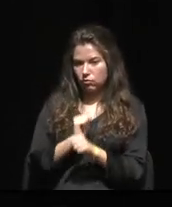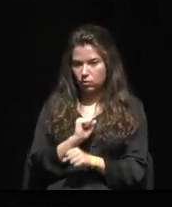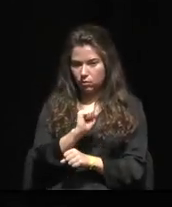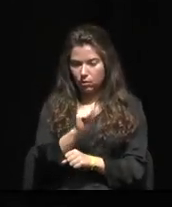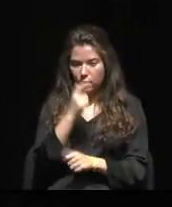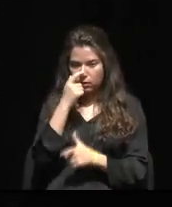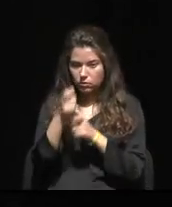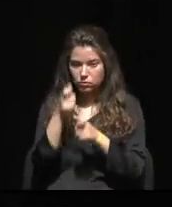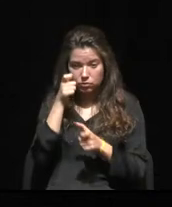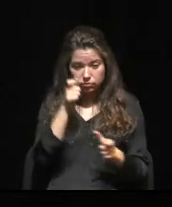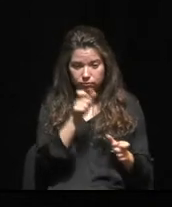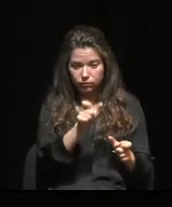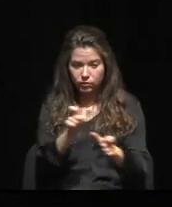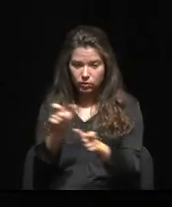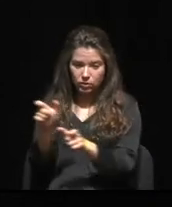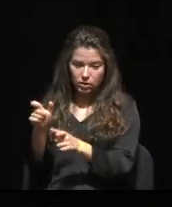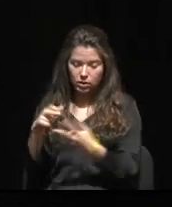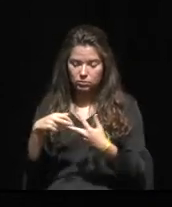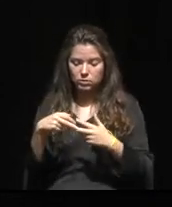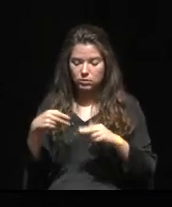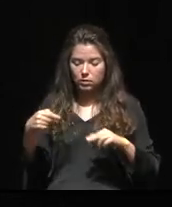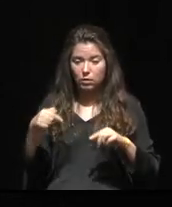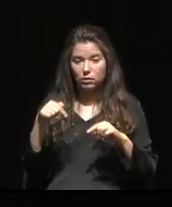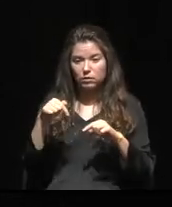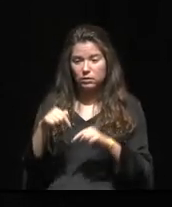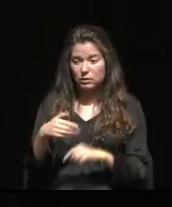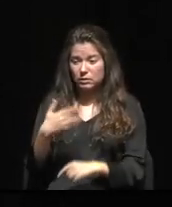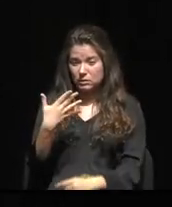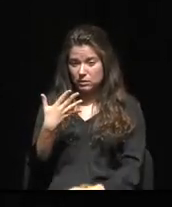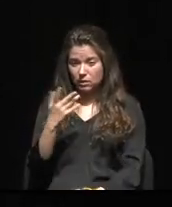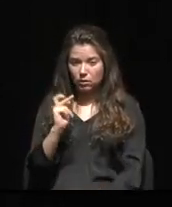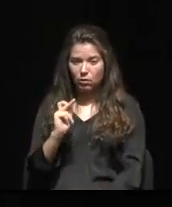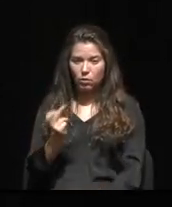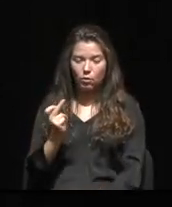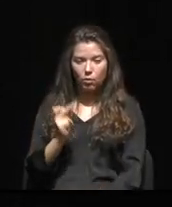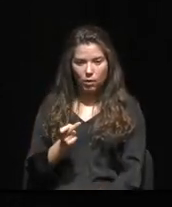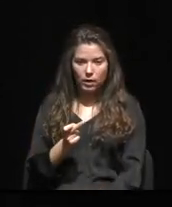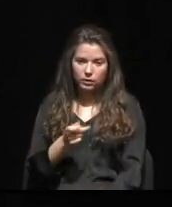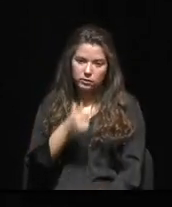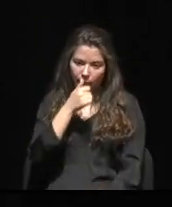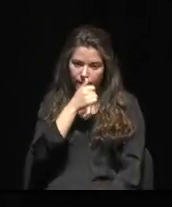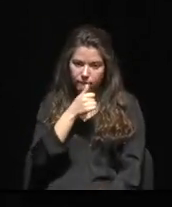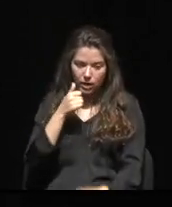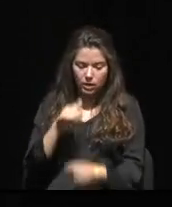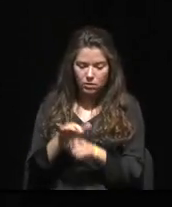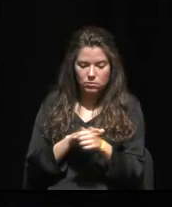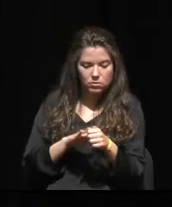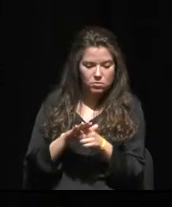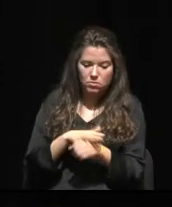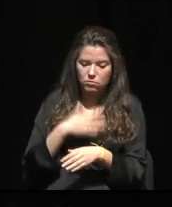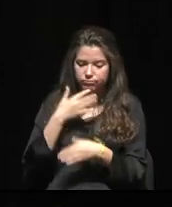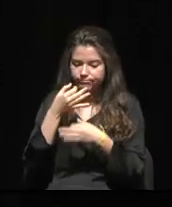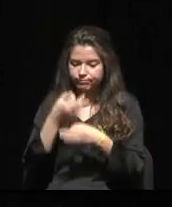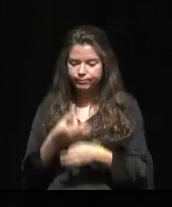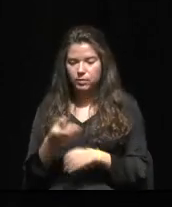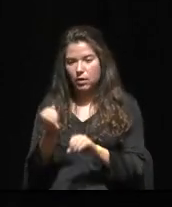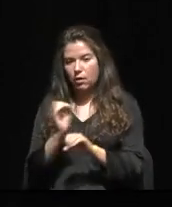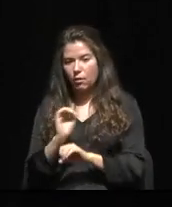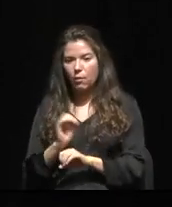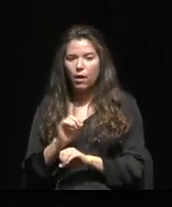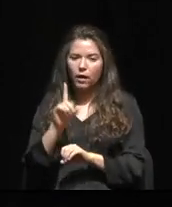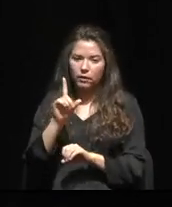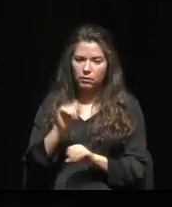dos fiscais municipais que se encontram Desde há 5 anos a ser vítimas de situações de injustiça e até